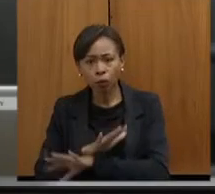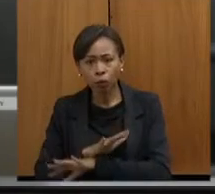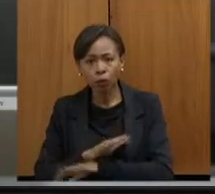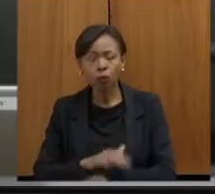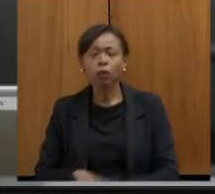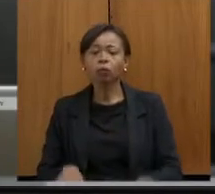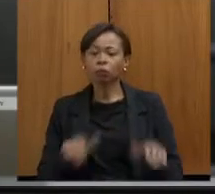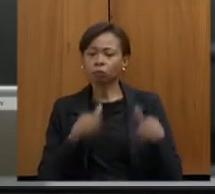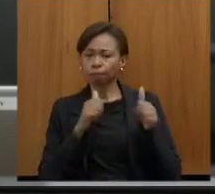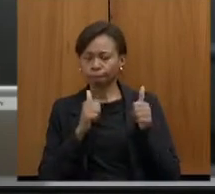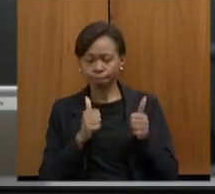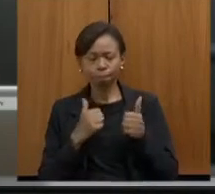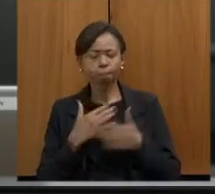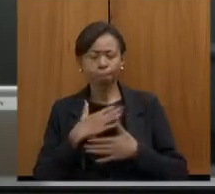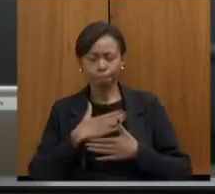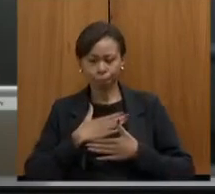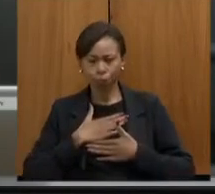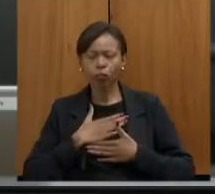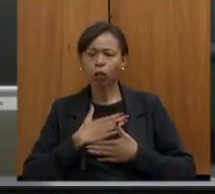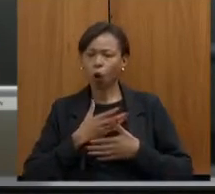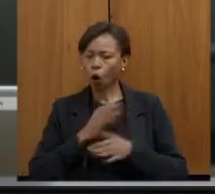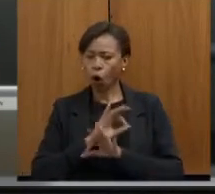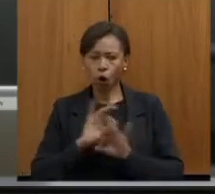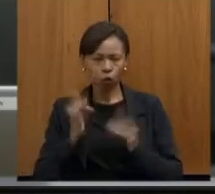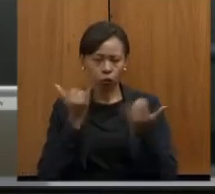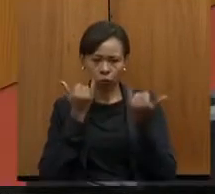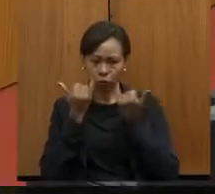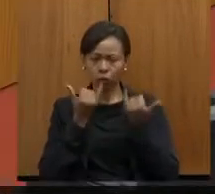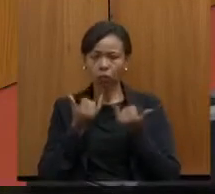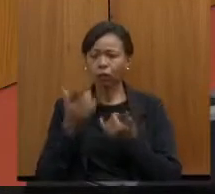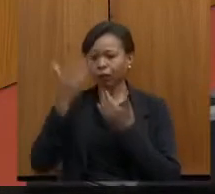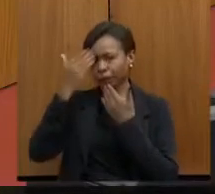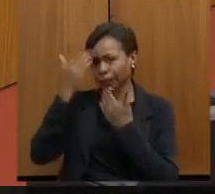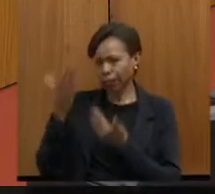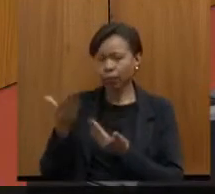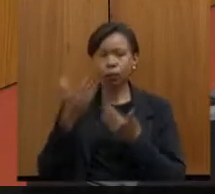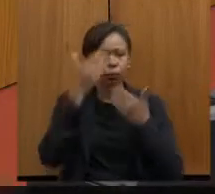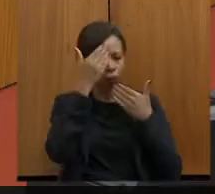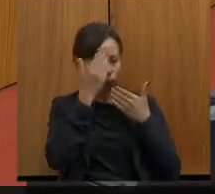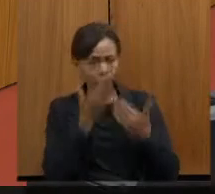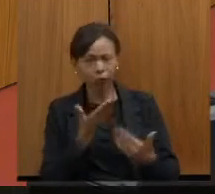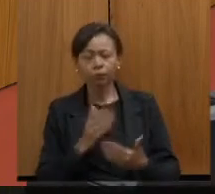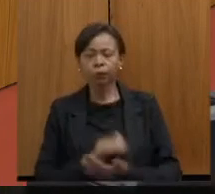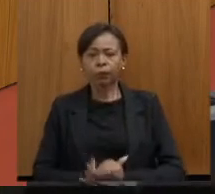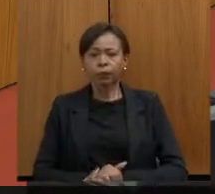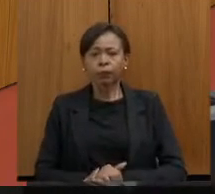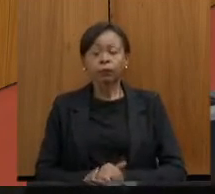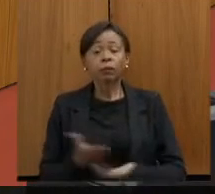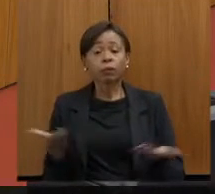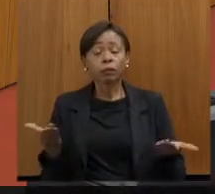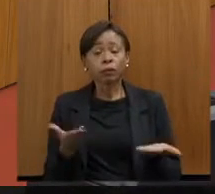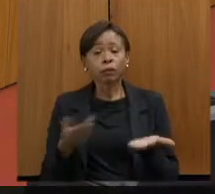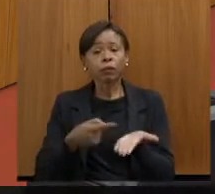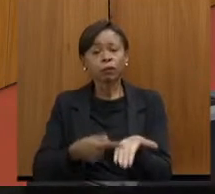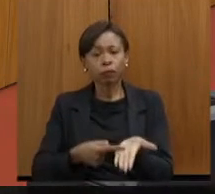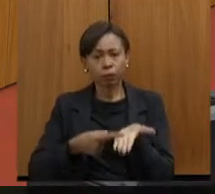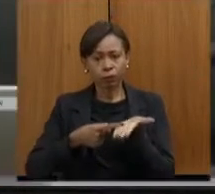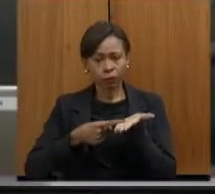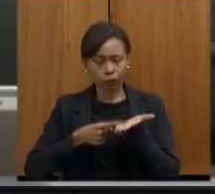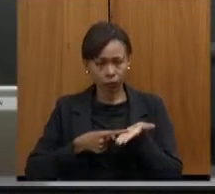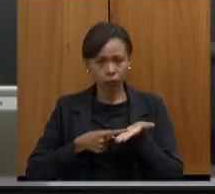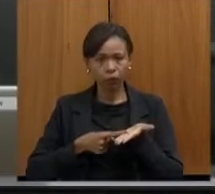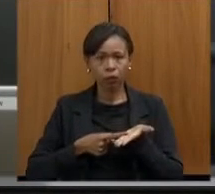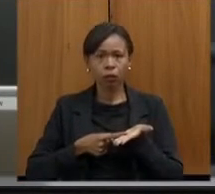satisfeito. Estou satisfeito. Está bem. Obrigado, viu, Beto? Obrigado, Rosângel. Obrigado a todos. Convido, nesse momento, para que